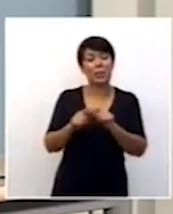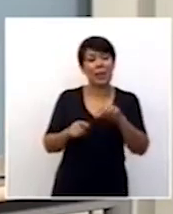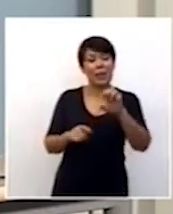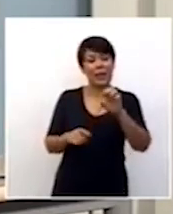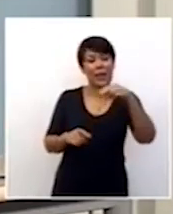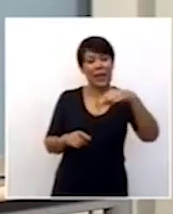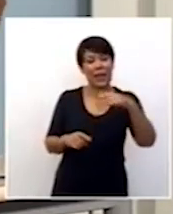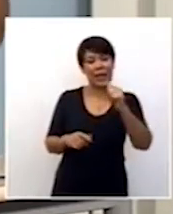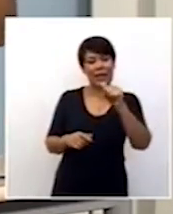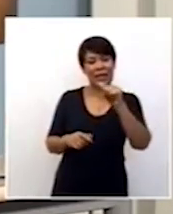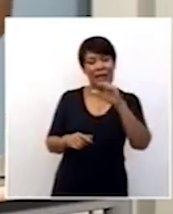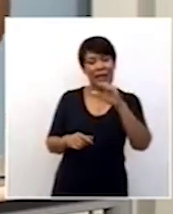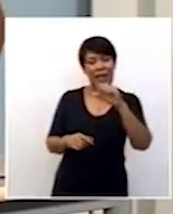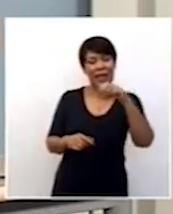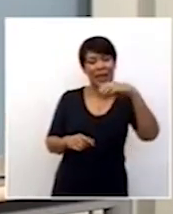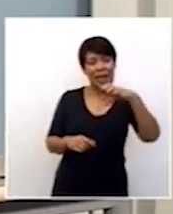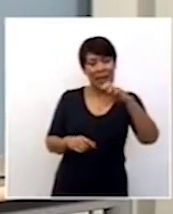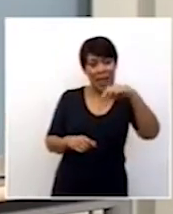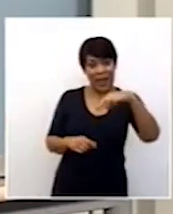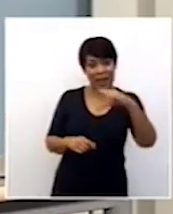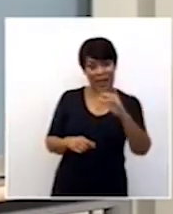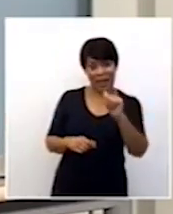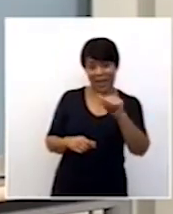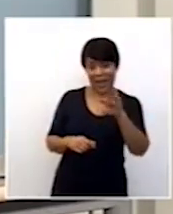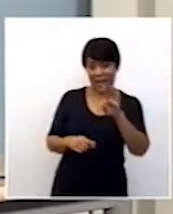gente pode deduzir pelo